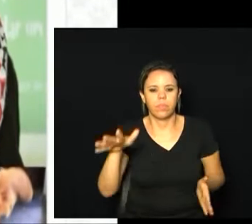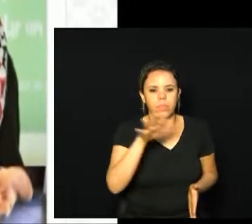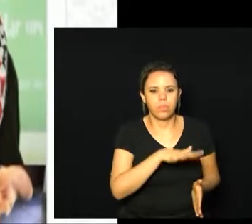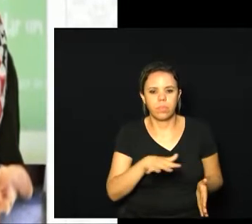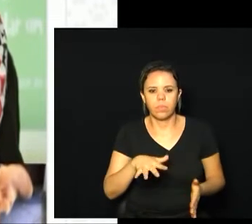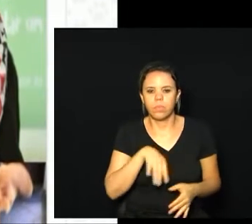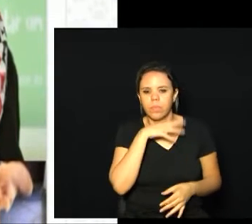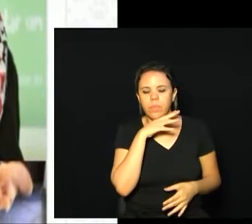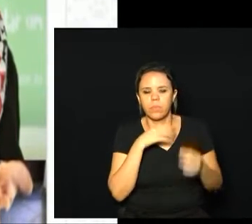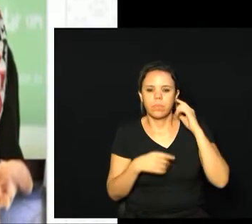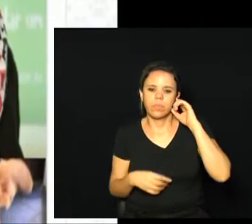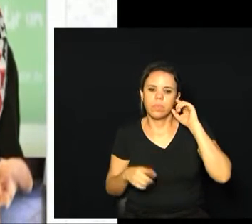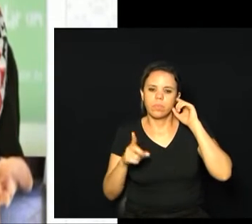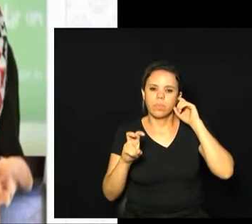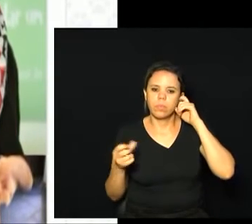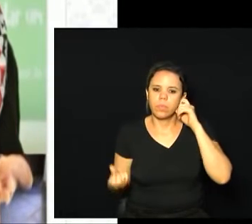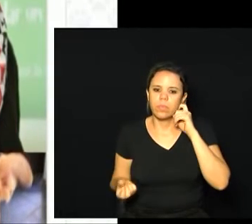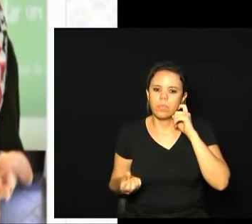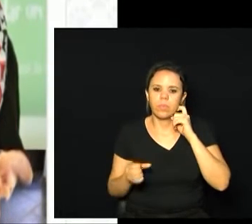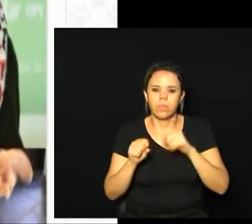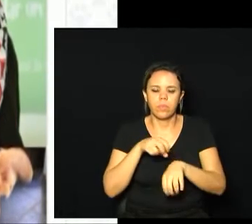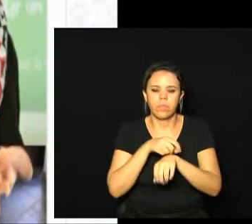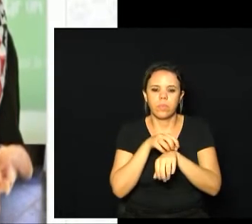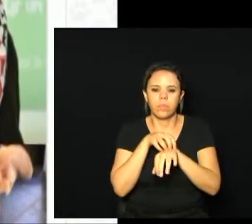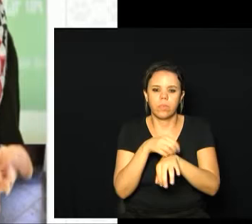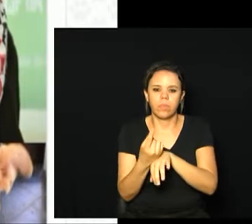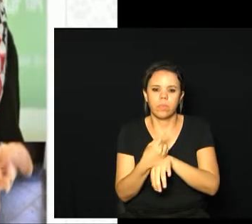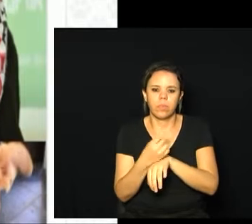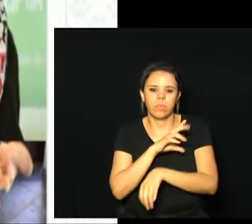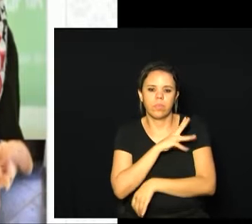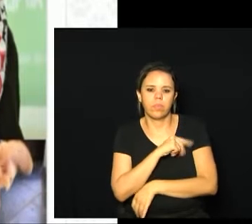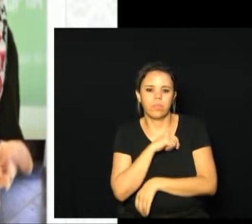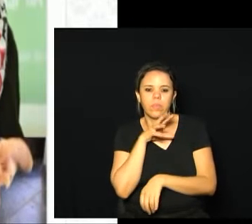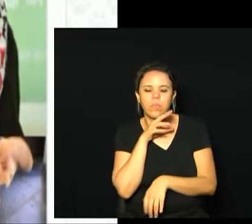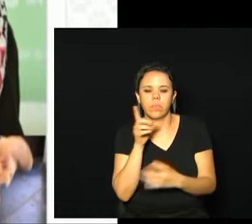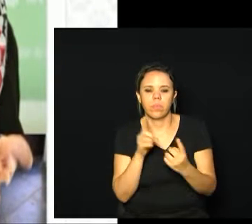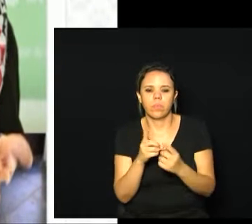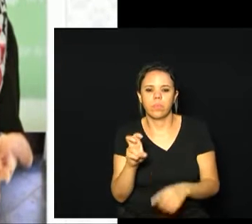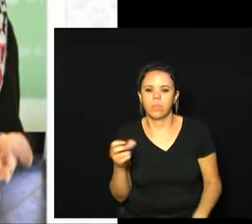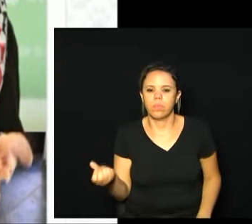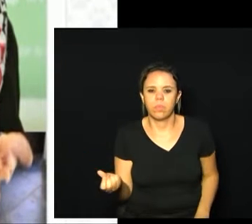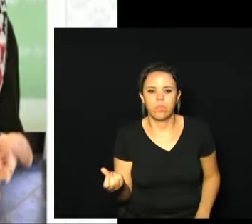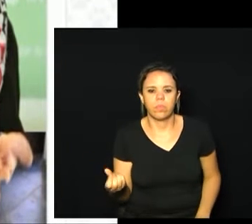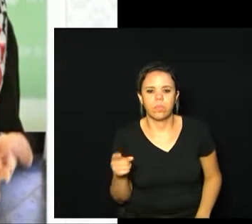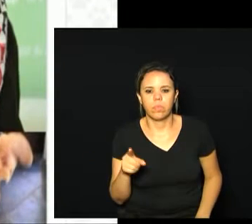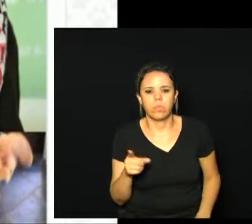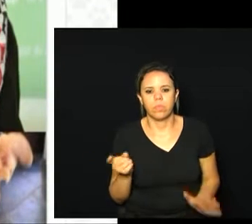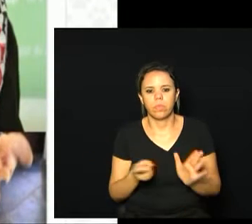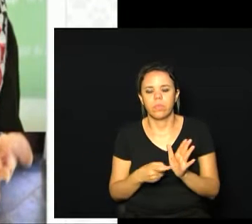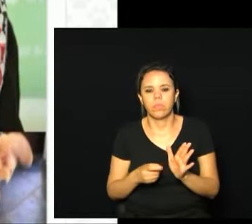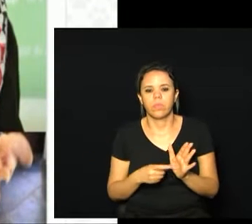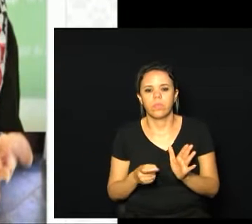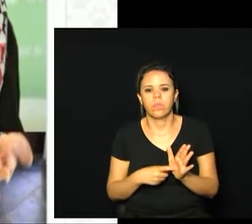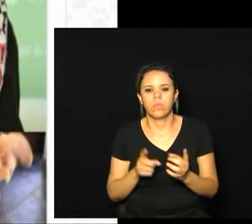causa animal, 156. O SAMU Animal, que é um atendimento também pelo 156, ou se você apertar ali na